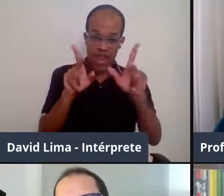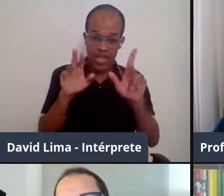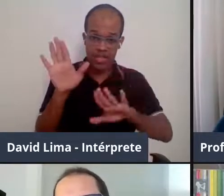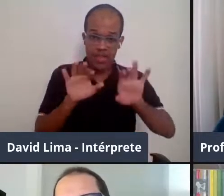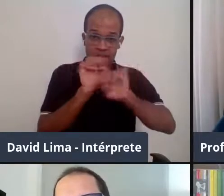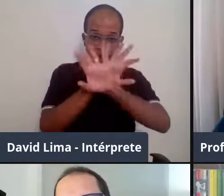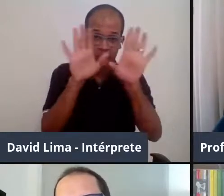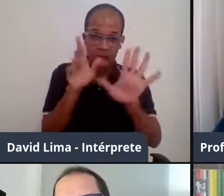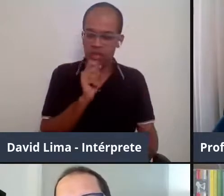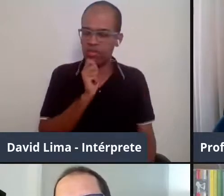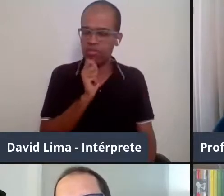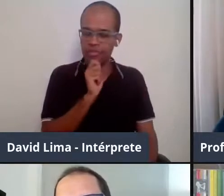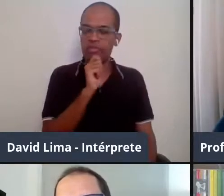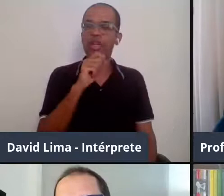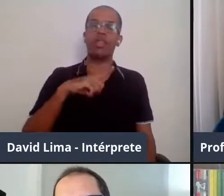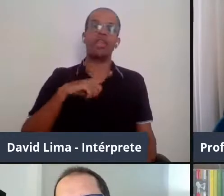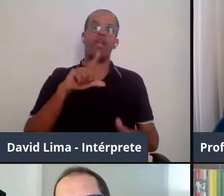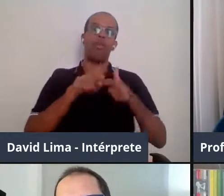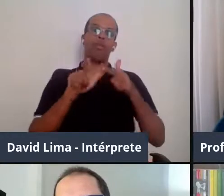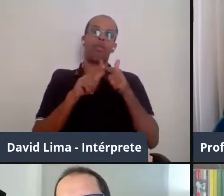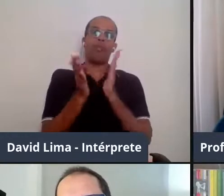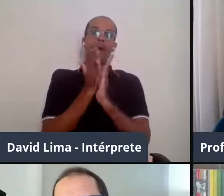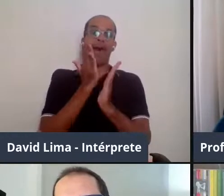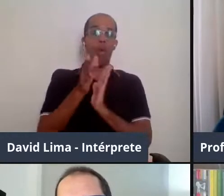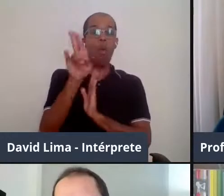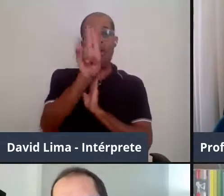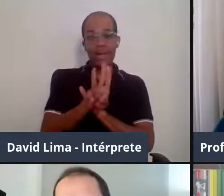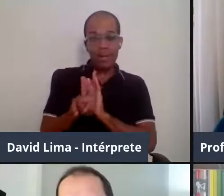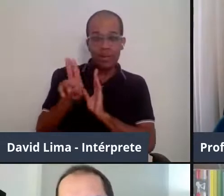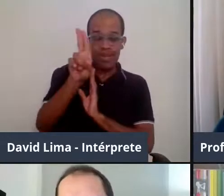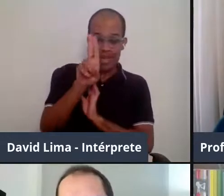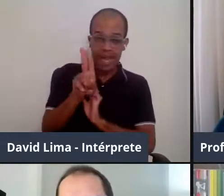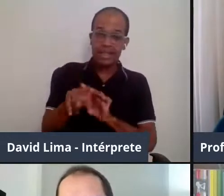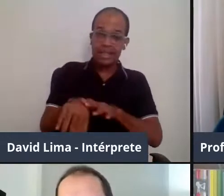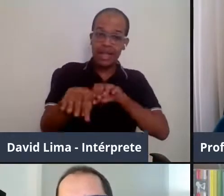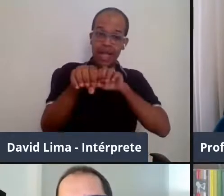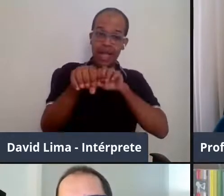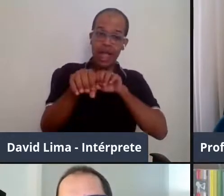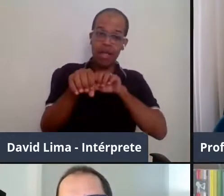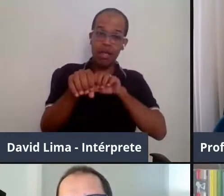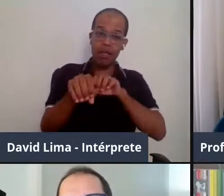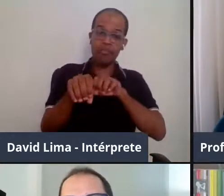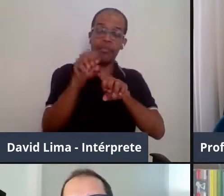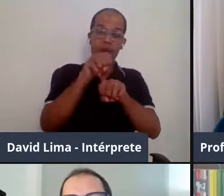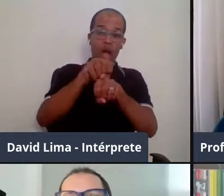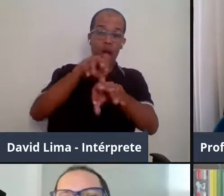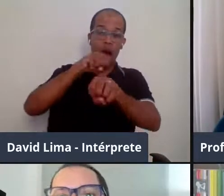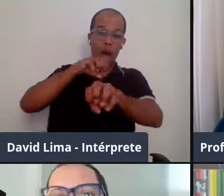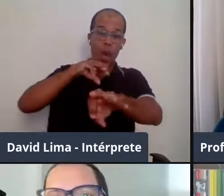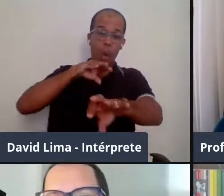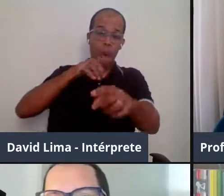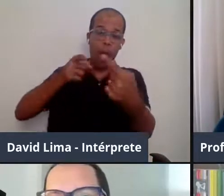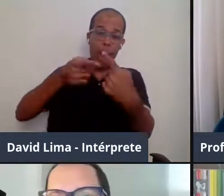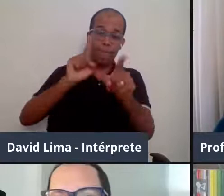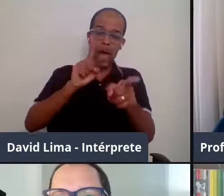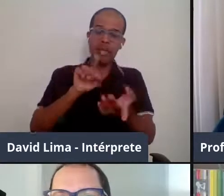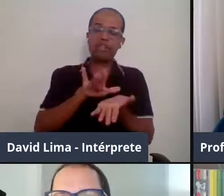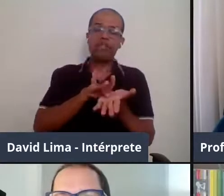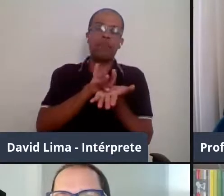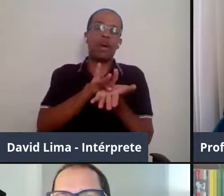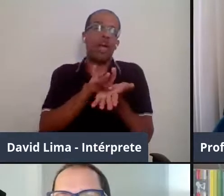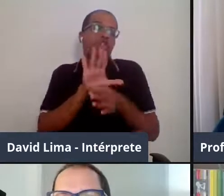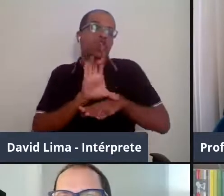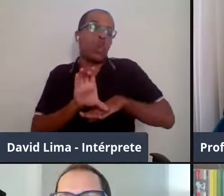hoje temos um problema que tem universidades que, na verdade, dão aula à distância, mas que se fingem de